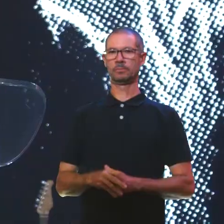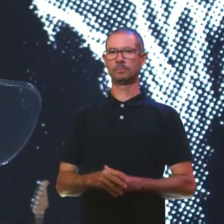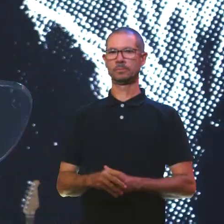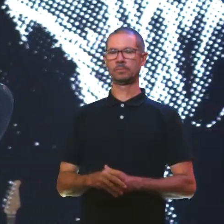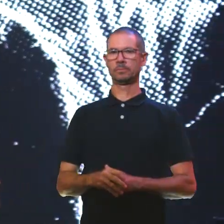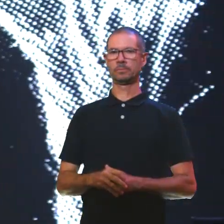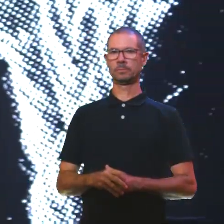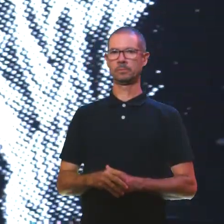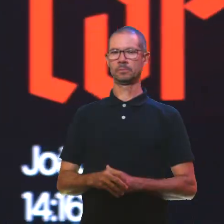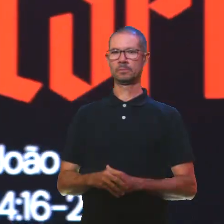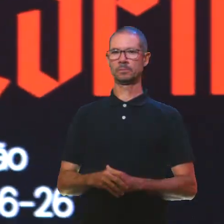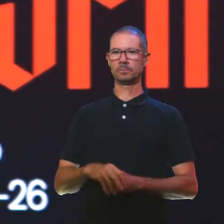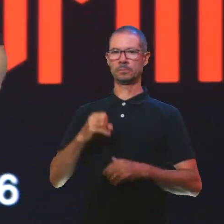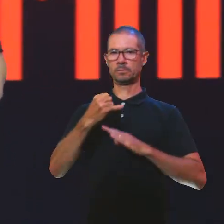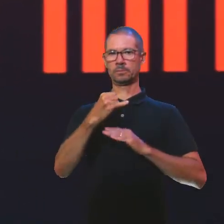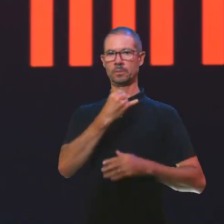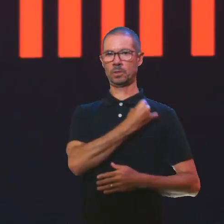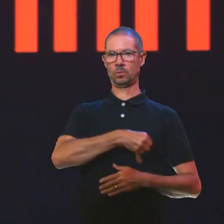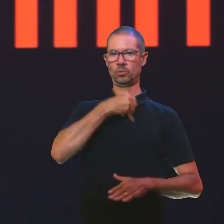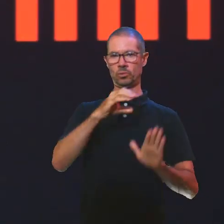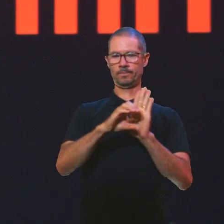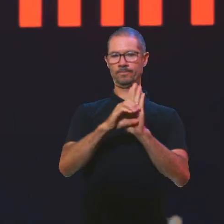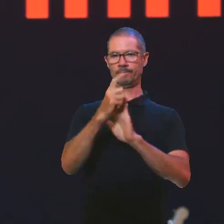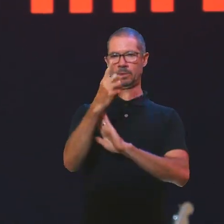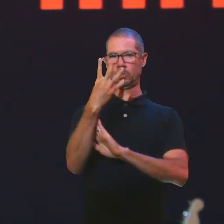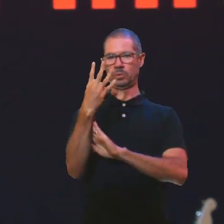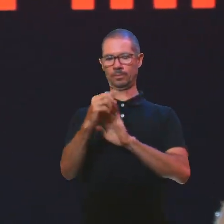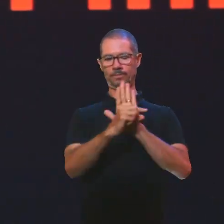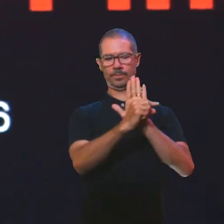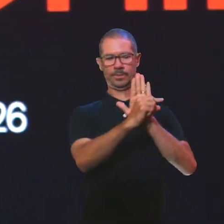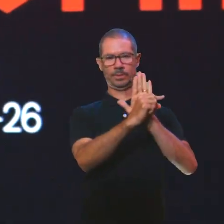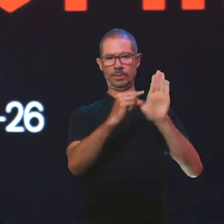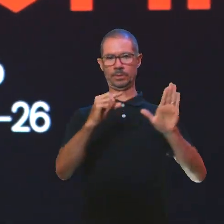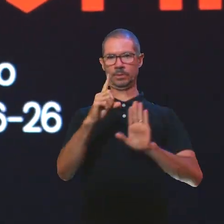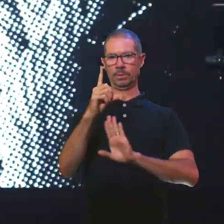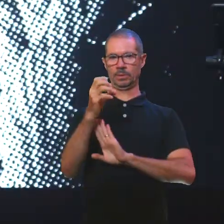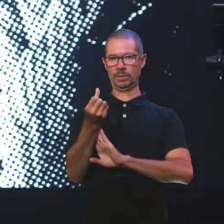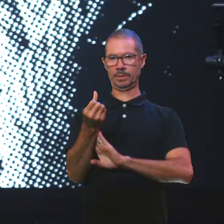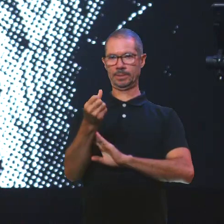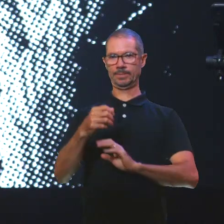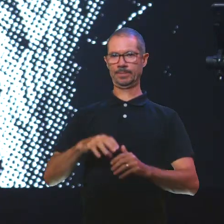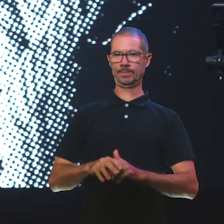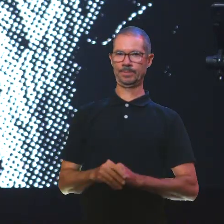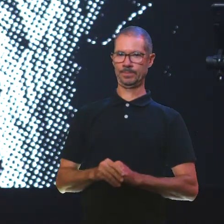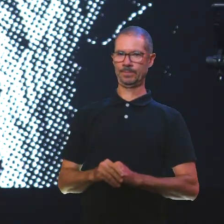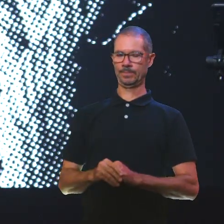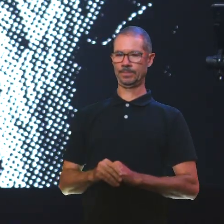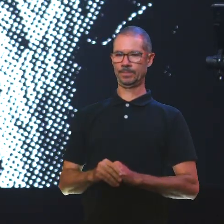Acompanha comigo aí em João capítulo 14, a partir do versículo 16.